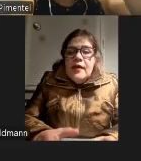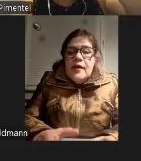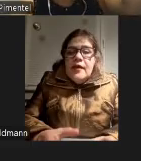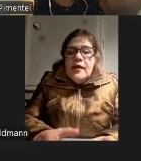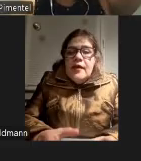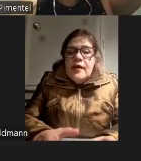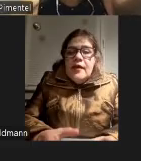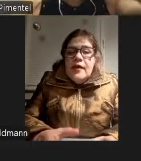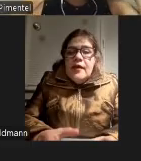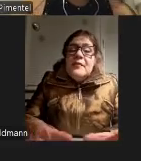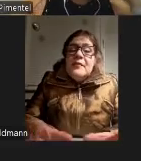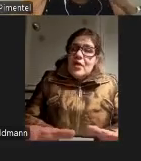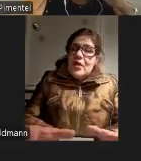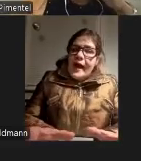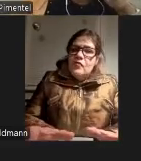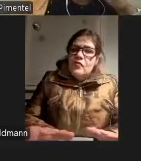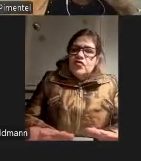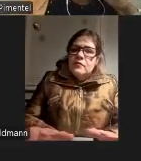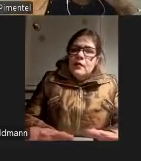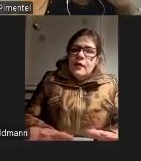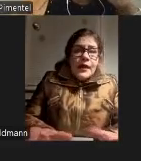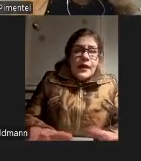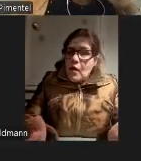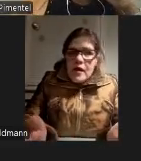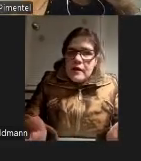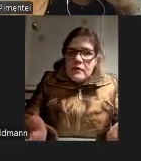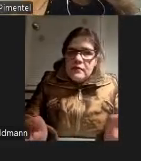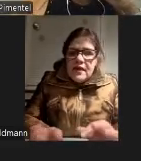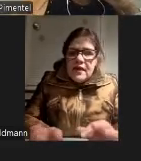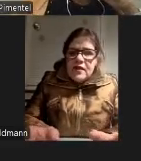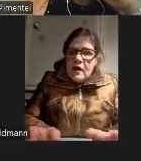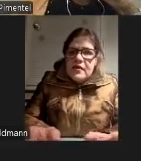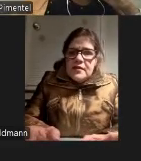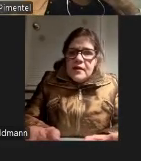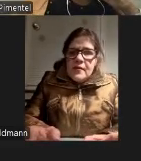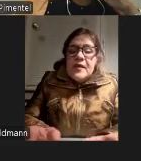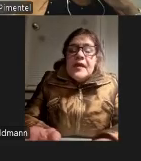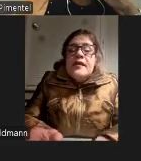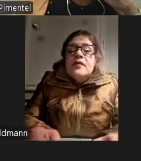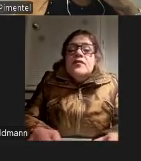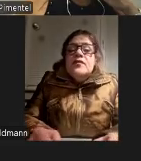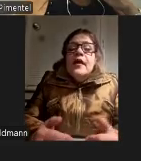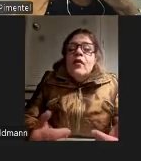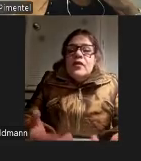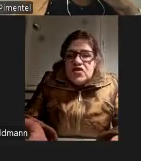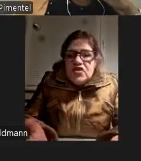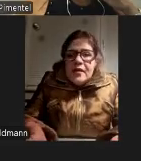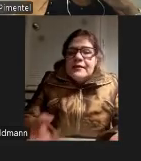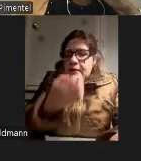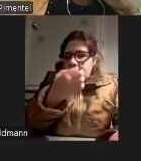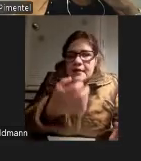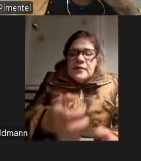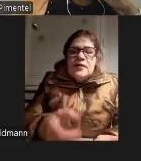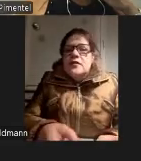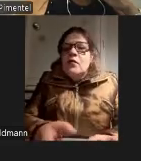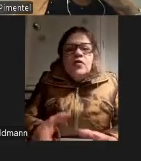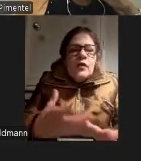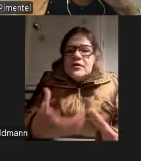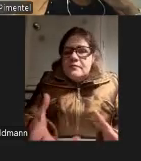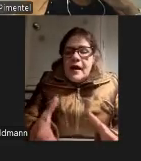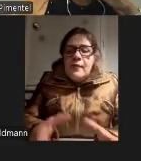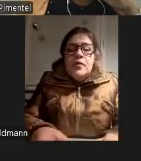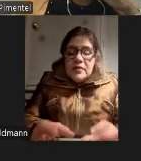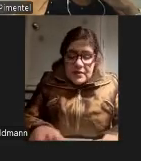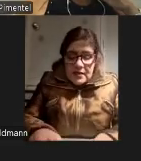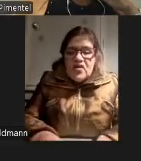Entendi, entendi. Bem mais largos. É porque eles morreram, não teve outra coisa, não. Então, se eu der oxigênio até no nariz, se eu botar